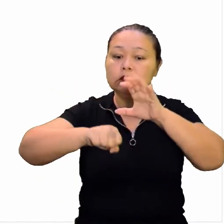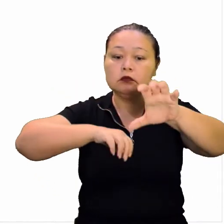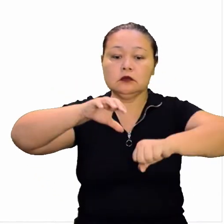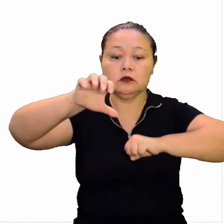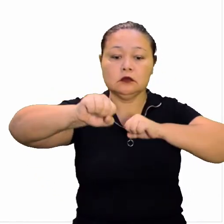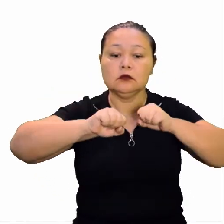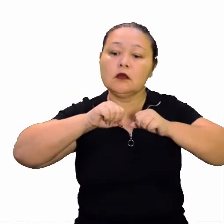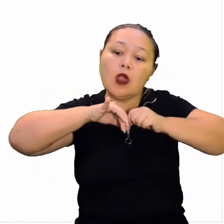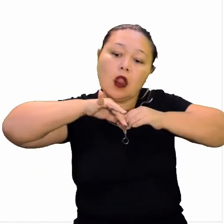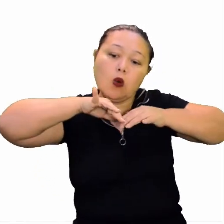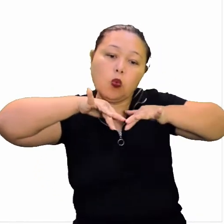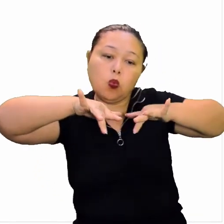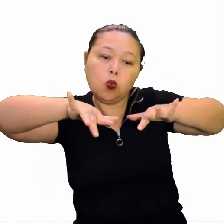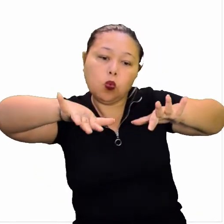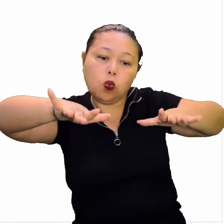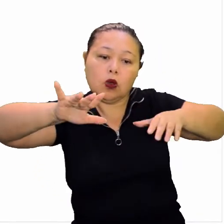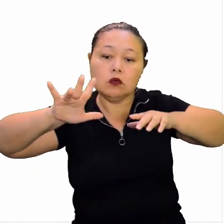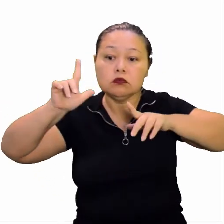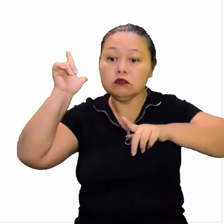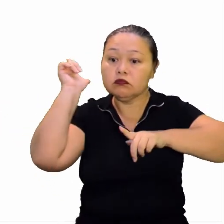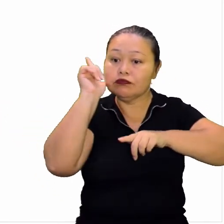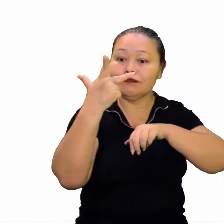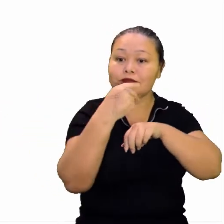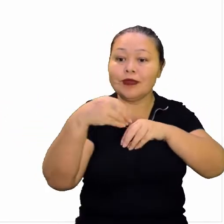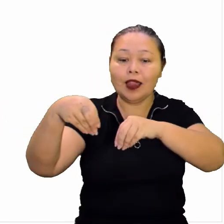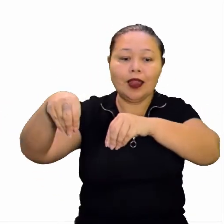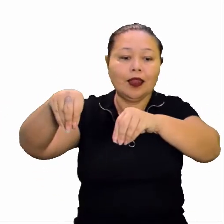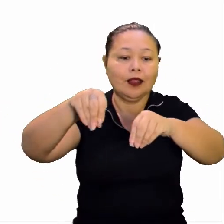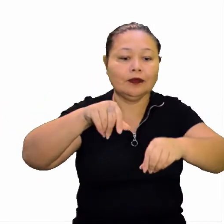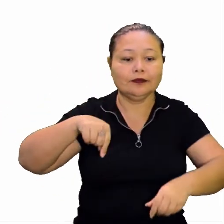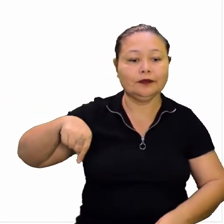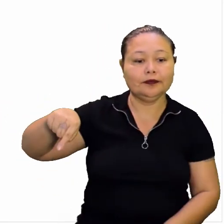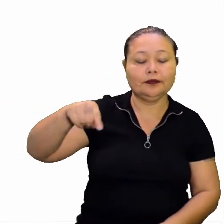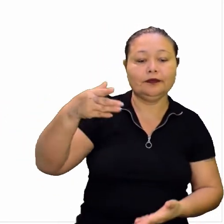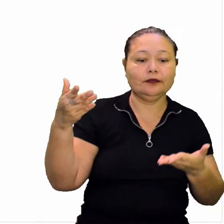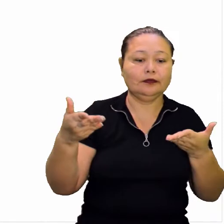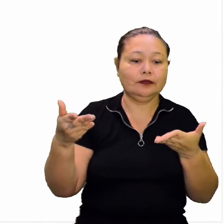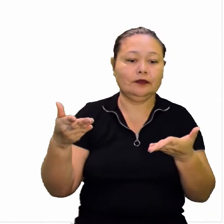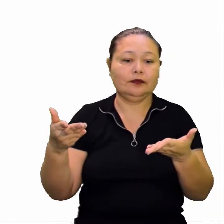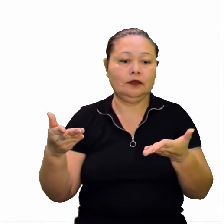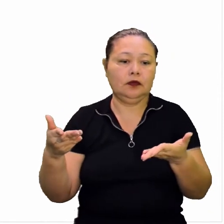expansão. Aonde eles conquistaram? Ó, basicamente, onde é hoje aqui,